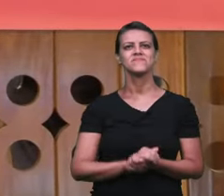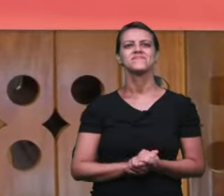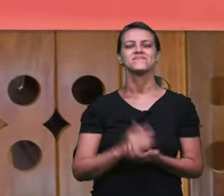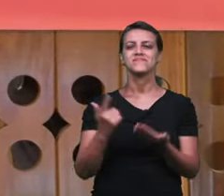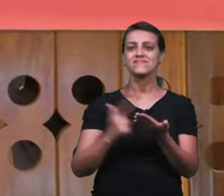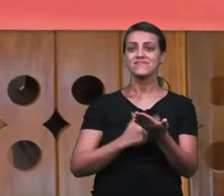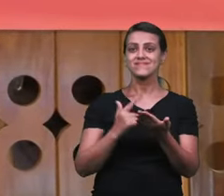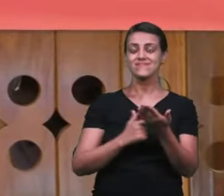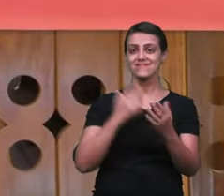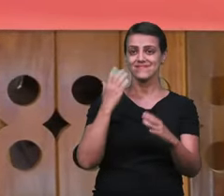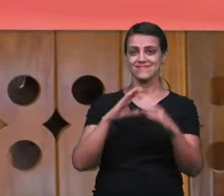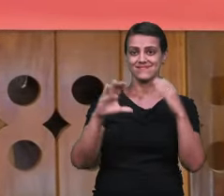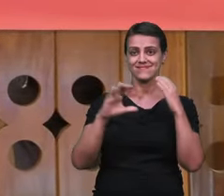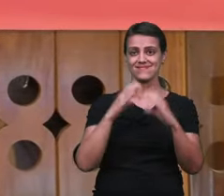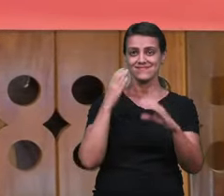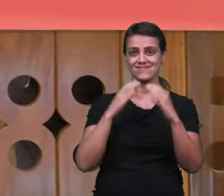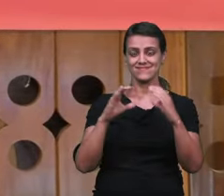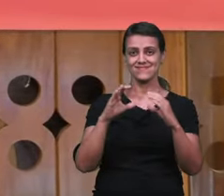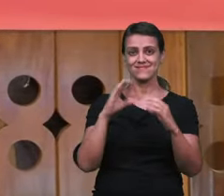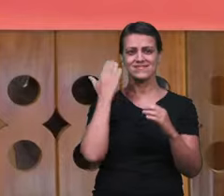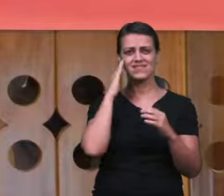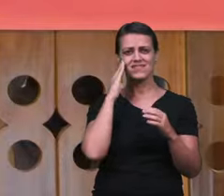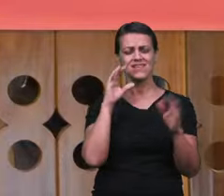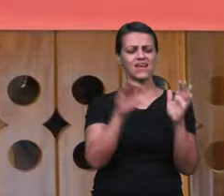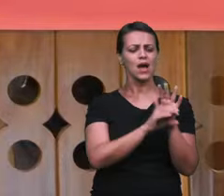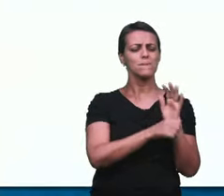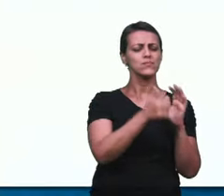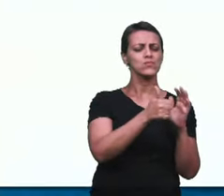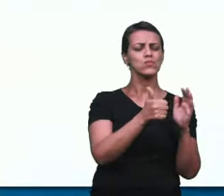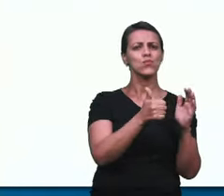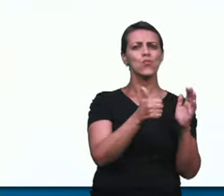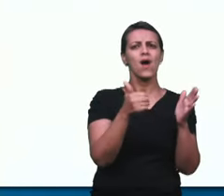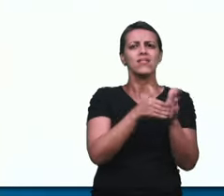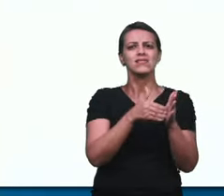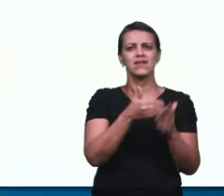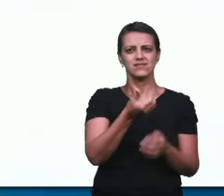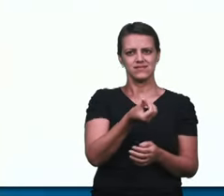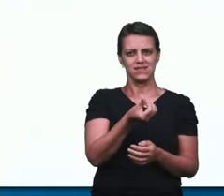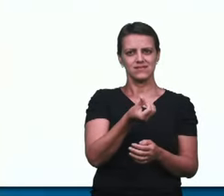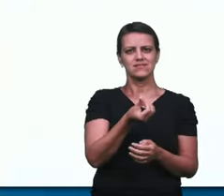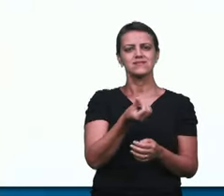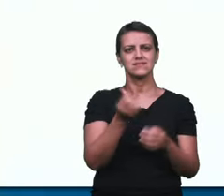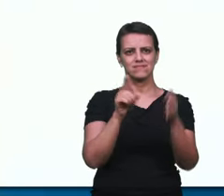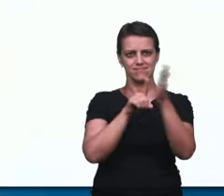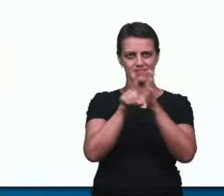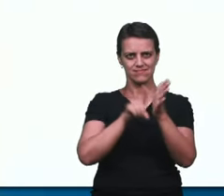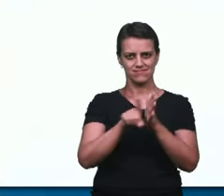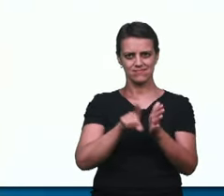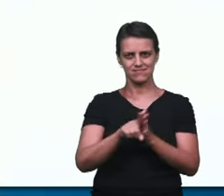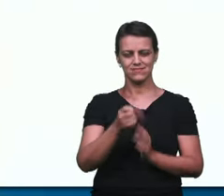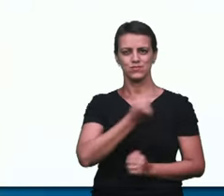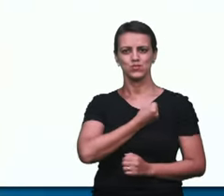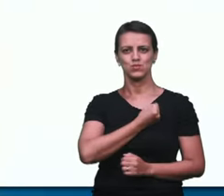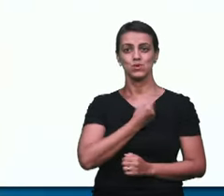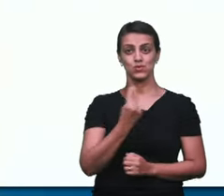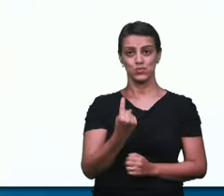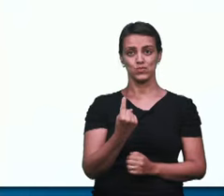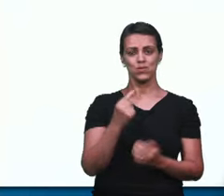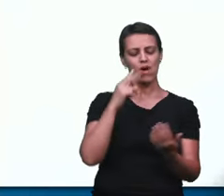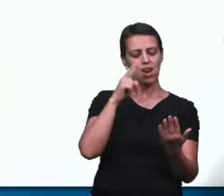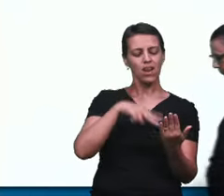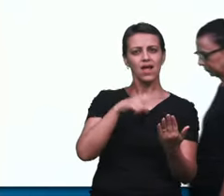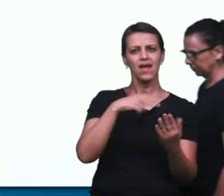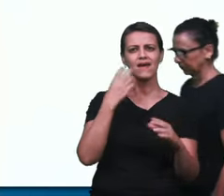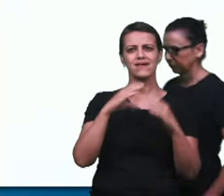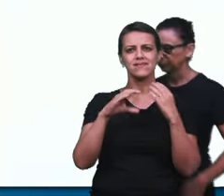e os irmãos vão entender aqui, capítulos 1 a 6. Vamos à primeira pergunta. Lendo o livro de Cantares, dos capítulos 1 a 6,